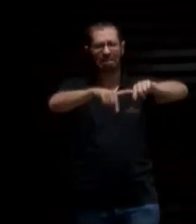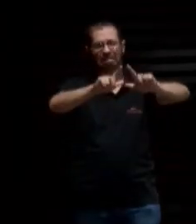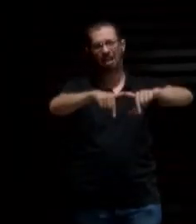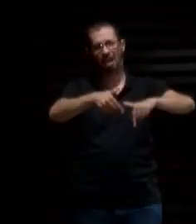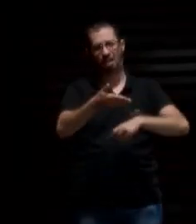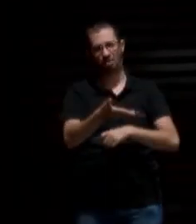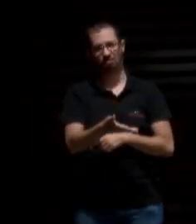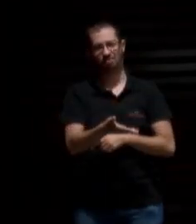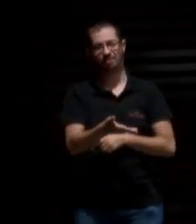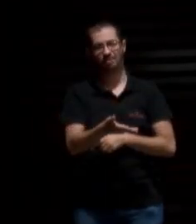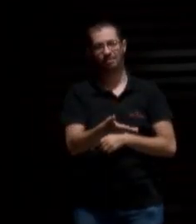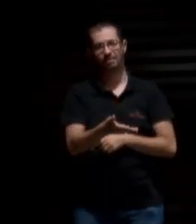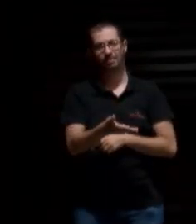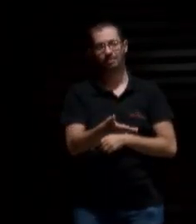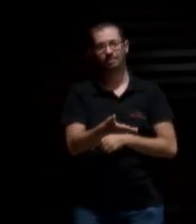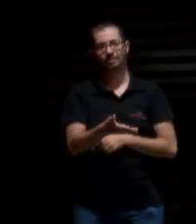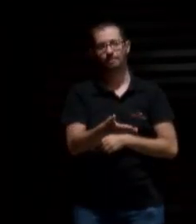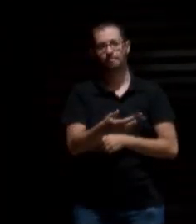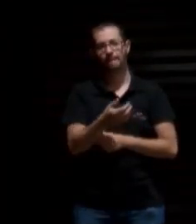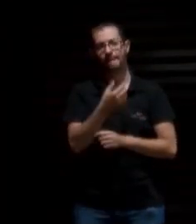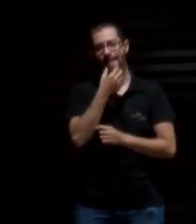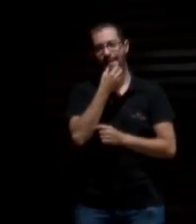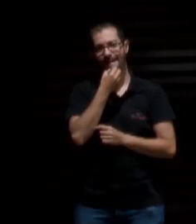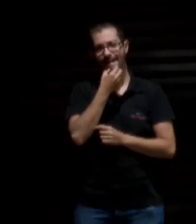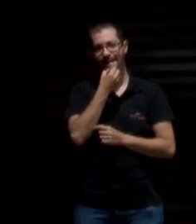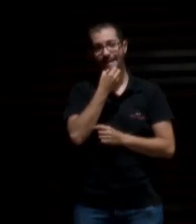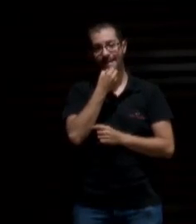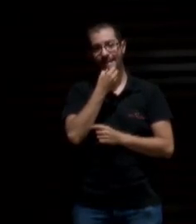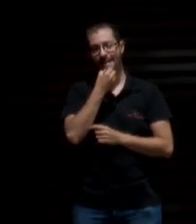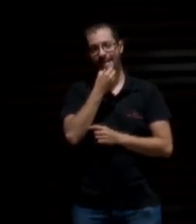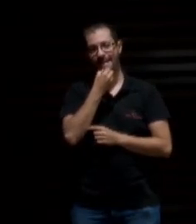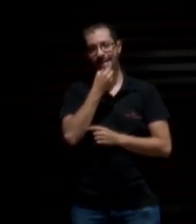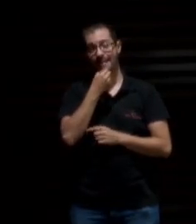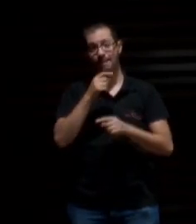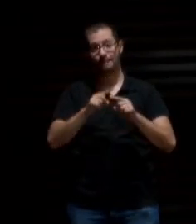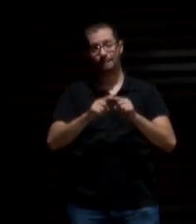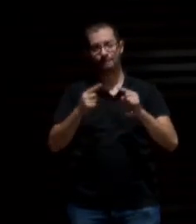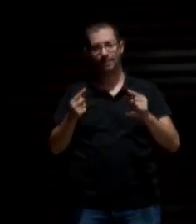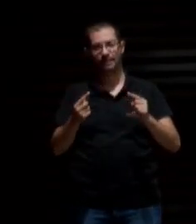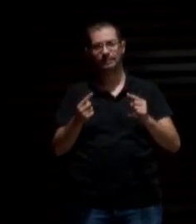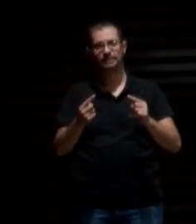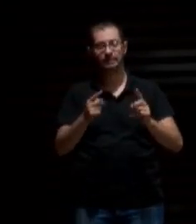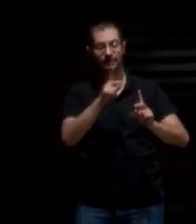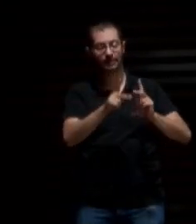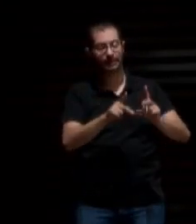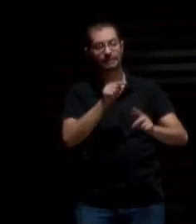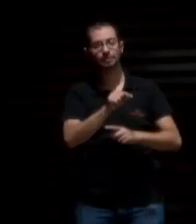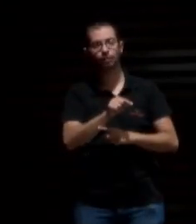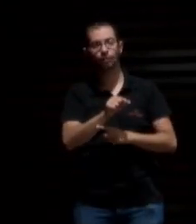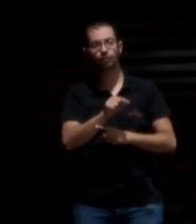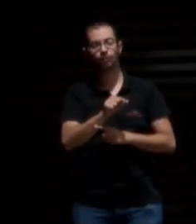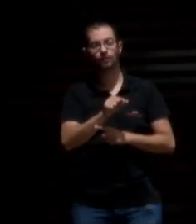Com tudo isto não se aparta a sua ira e a mão dele continua ainda estendida. Todavia, este povo não